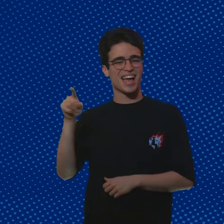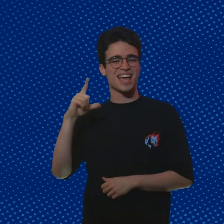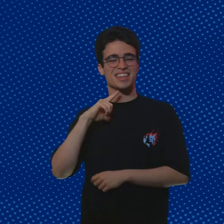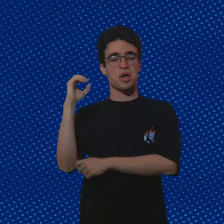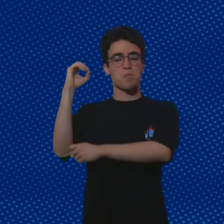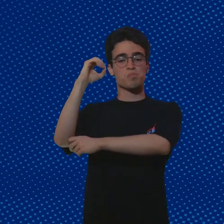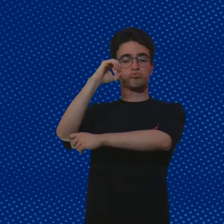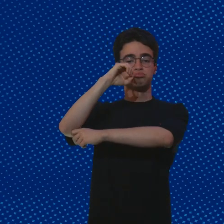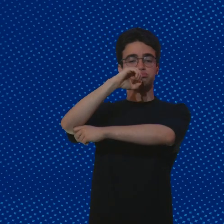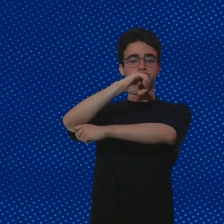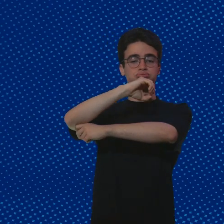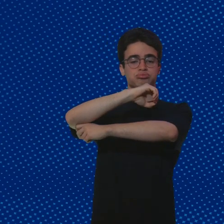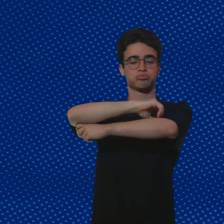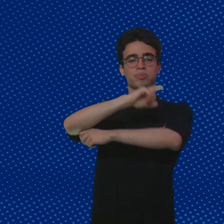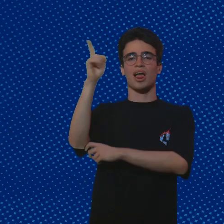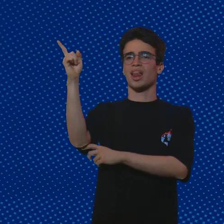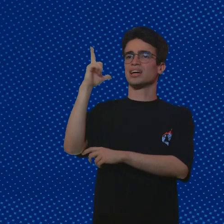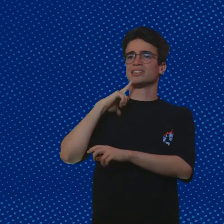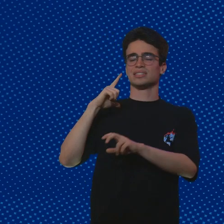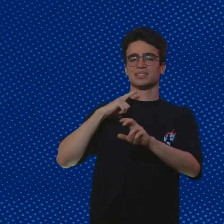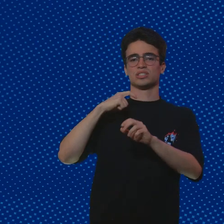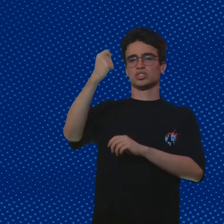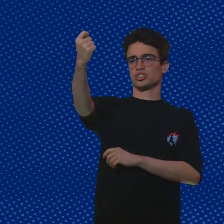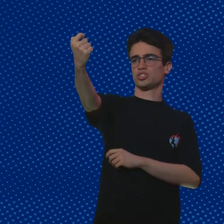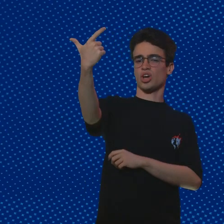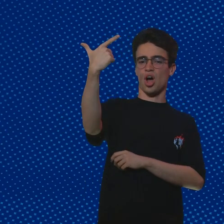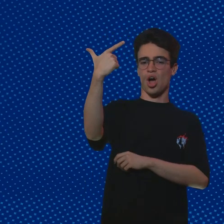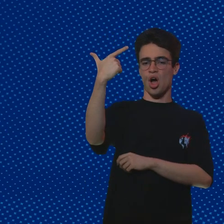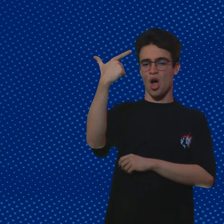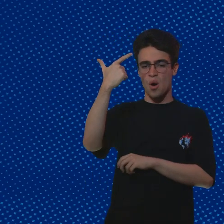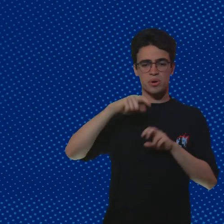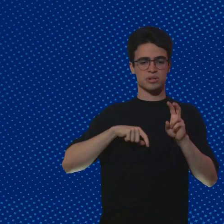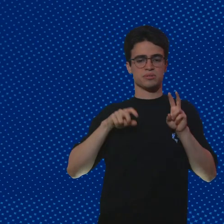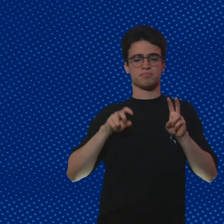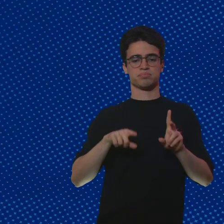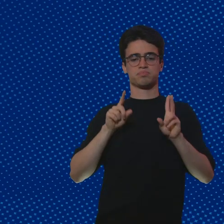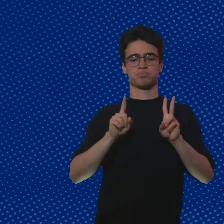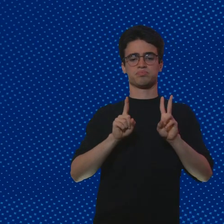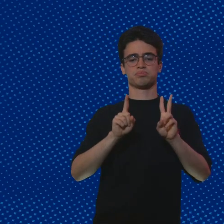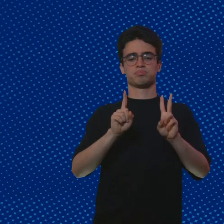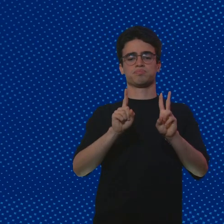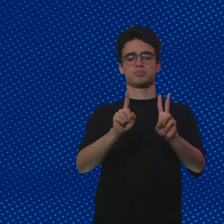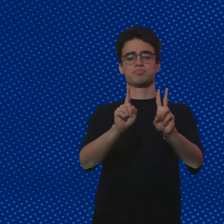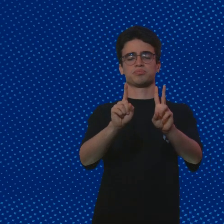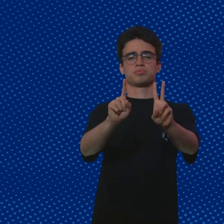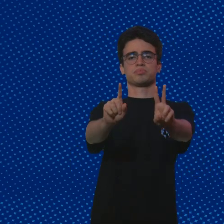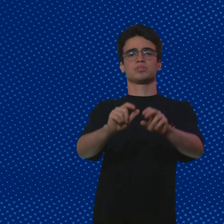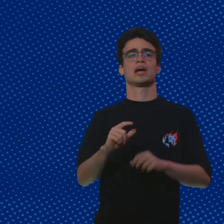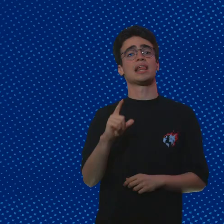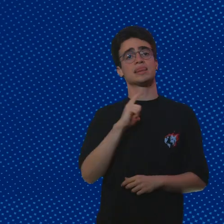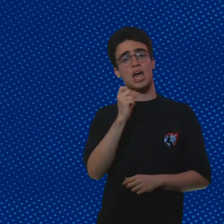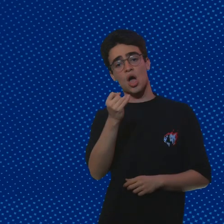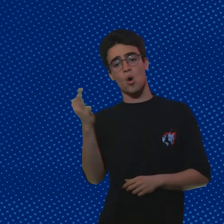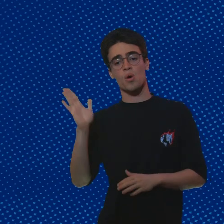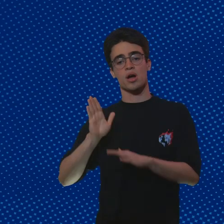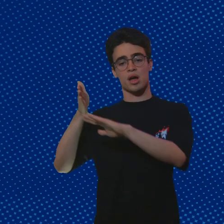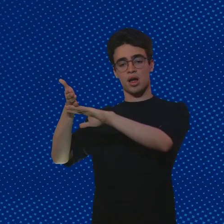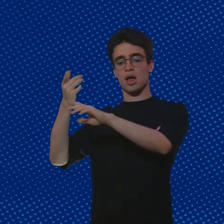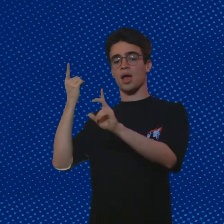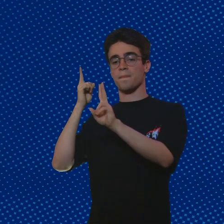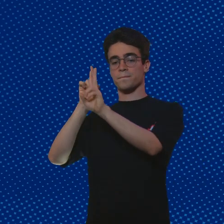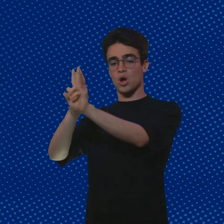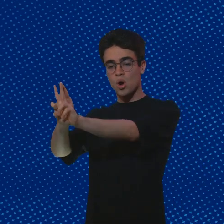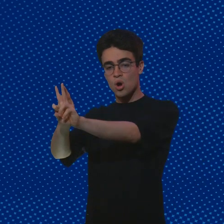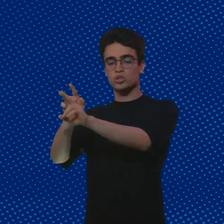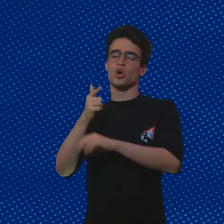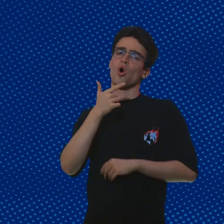caminhando em direção ao pôr do sol e várias pessoas saindo para ir para outros destinos, uns para ir para Emaús, outros